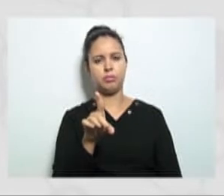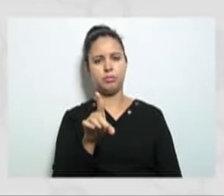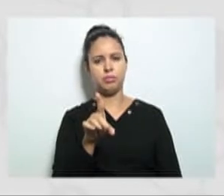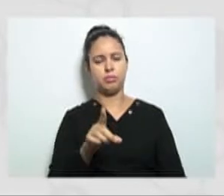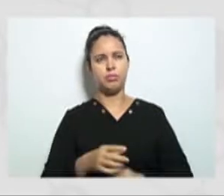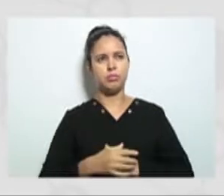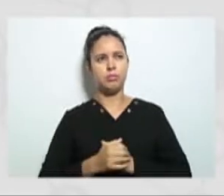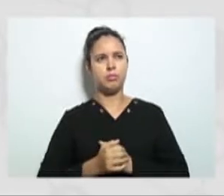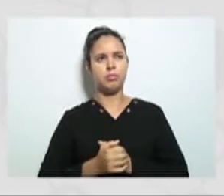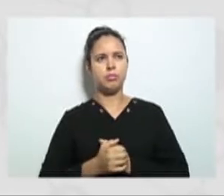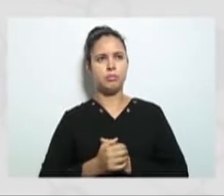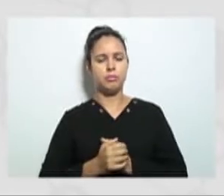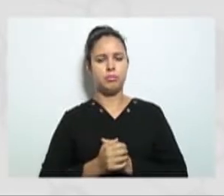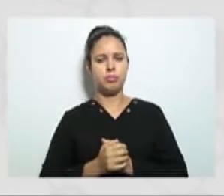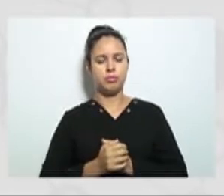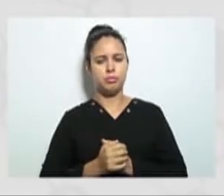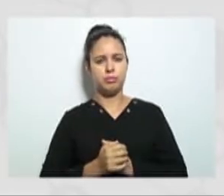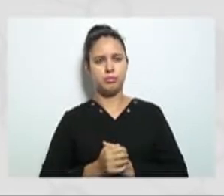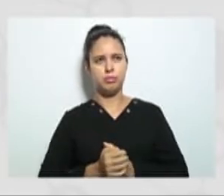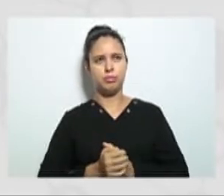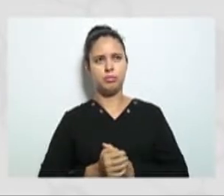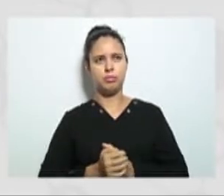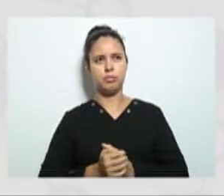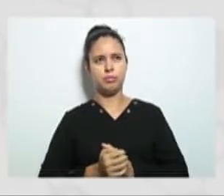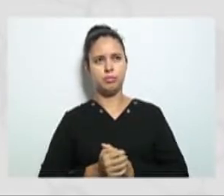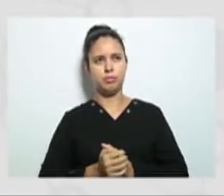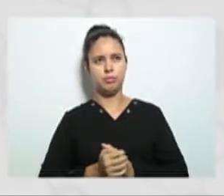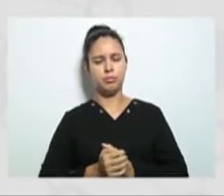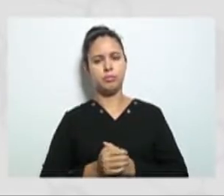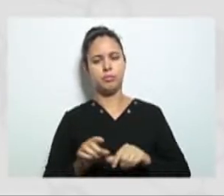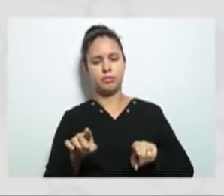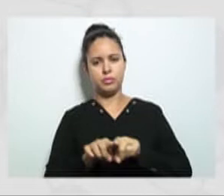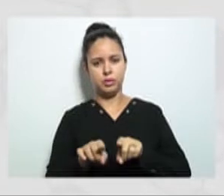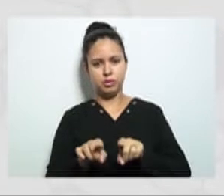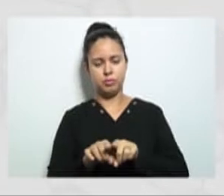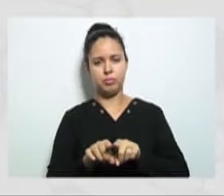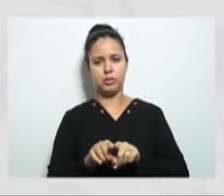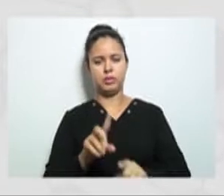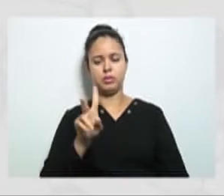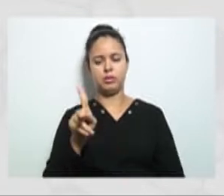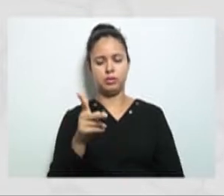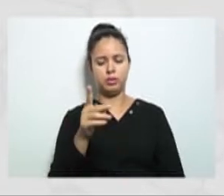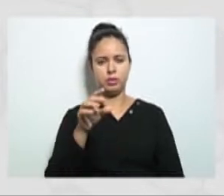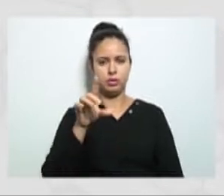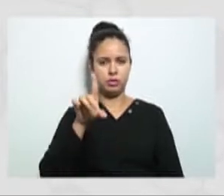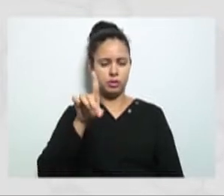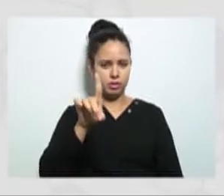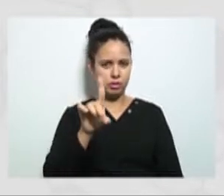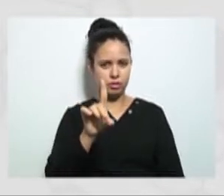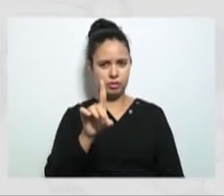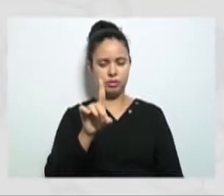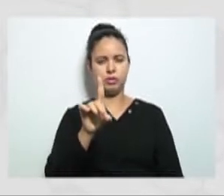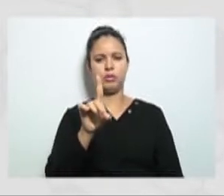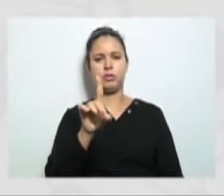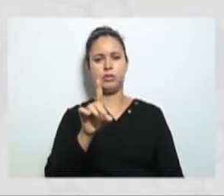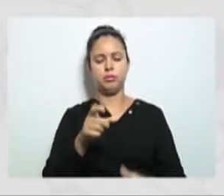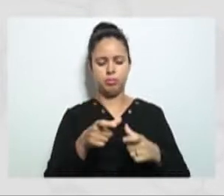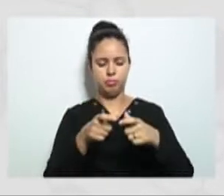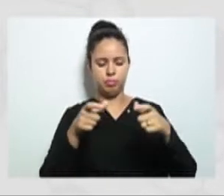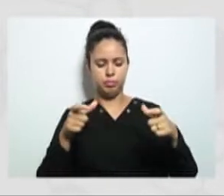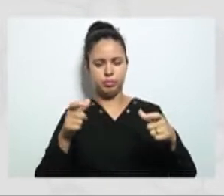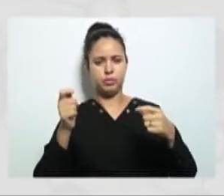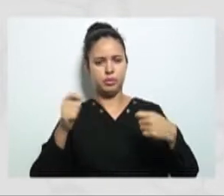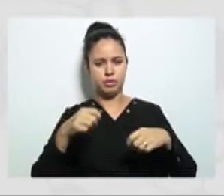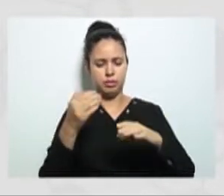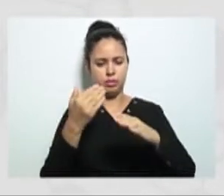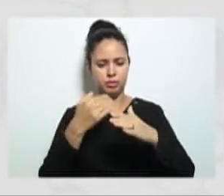mais o que é um CD, né? Isso. Disco externo, aquele HD externo que você consegue armazenar mais informações, tá